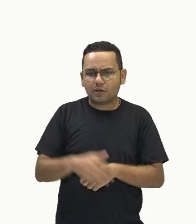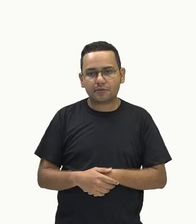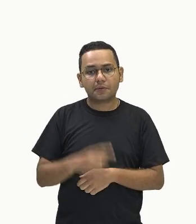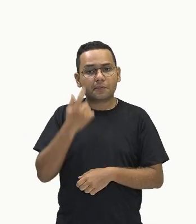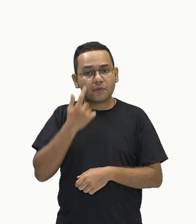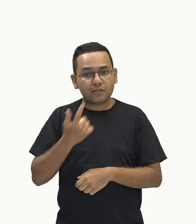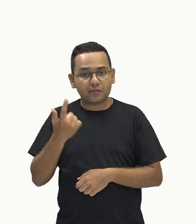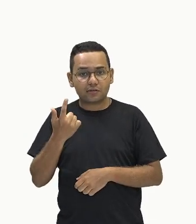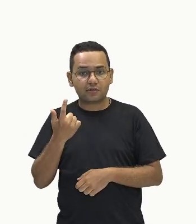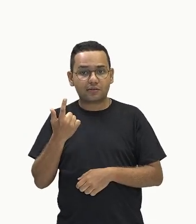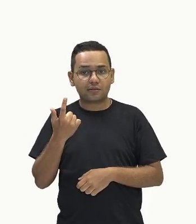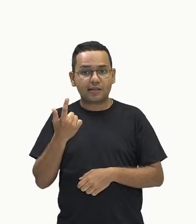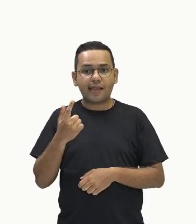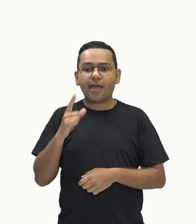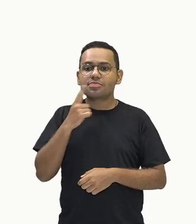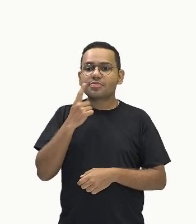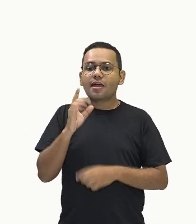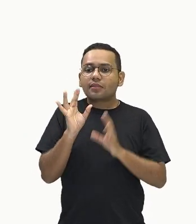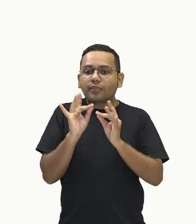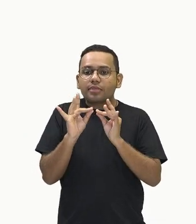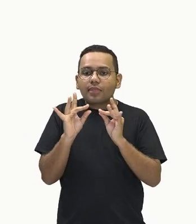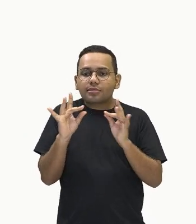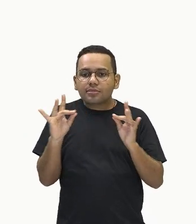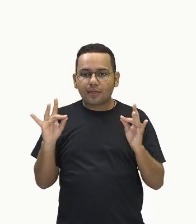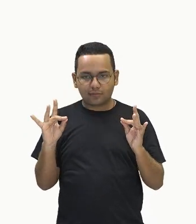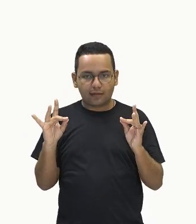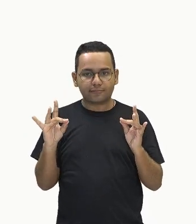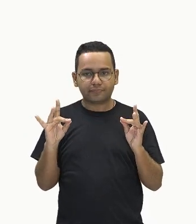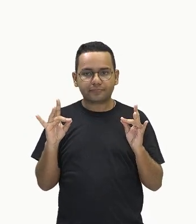fazendo a insalivação